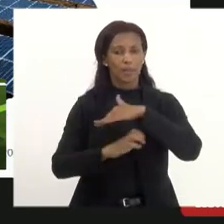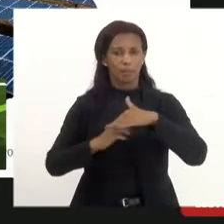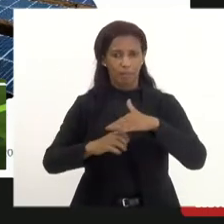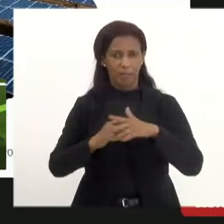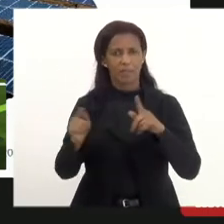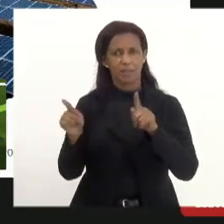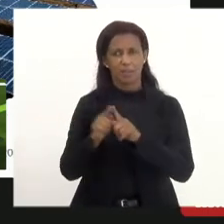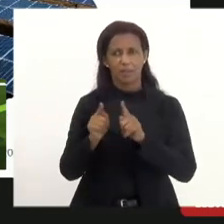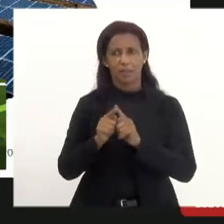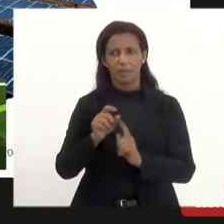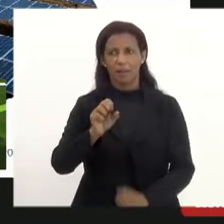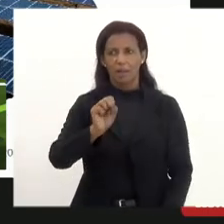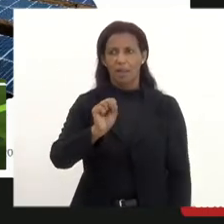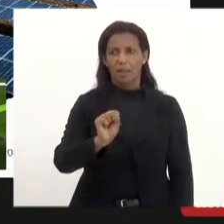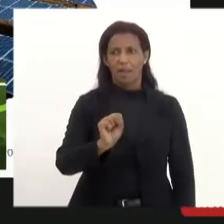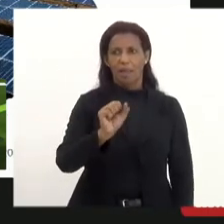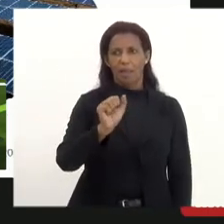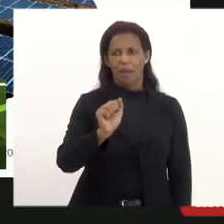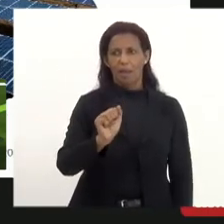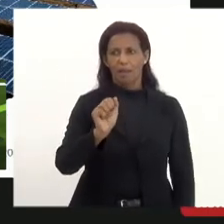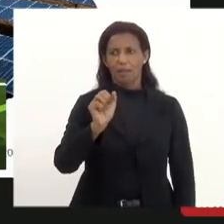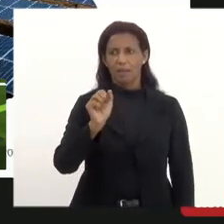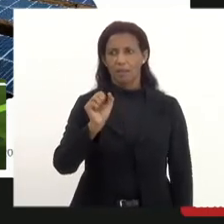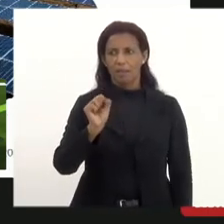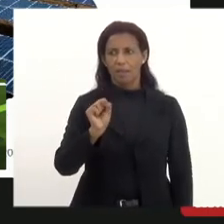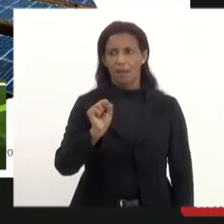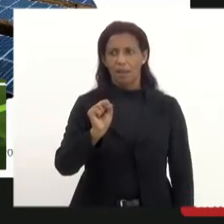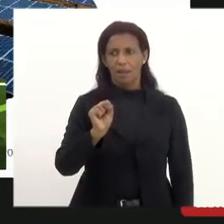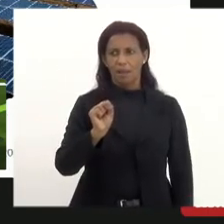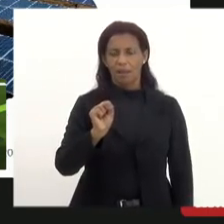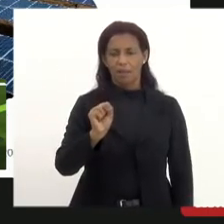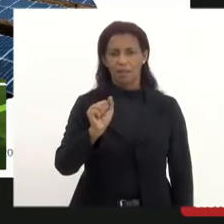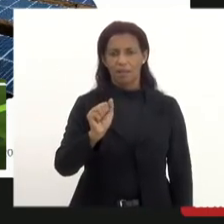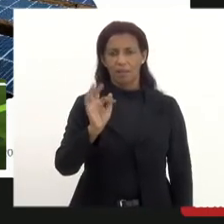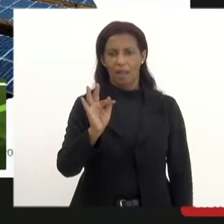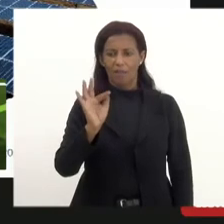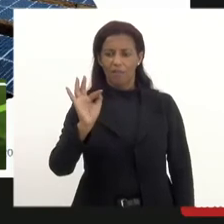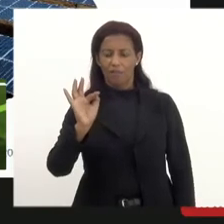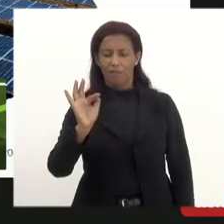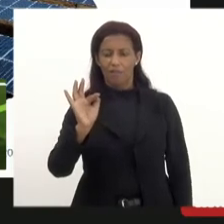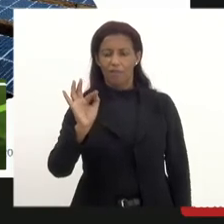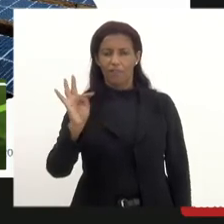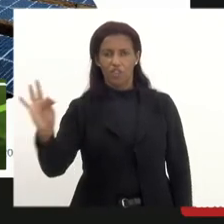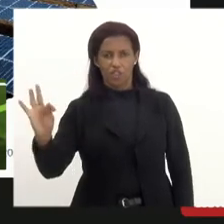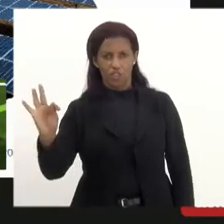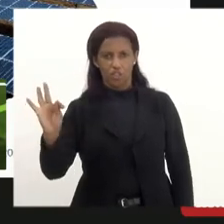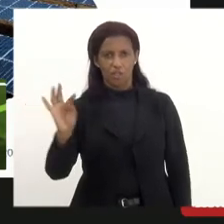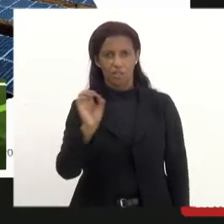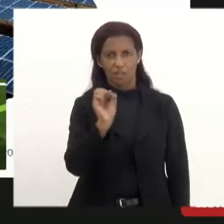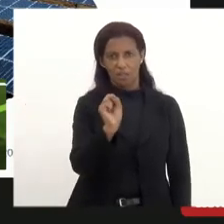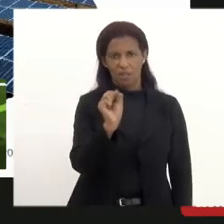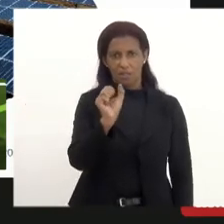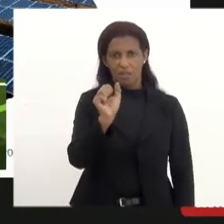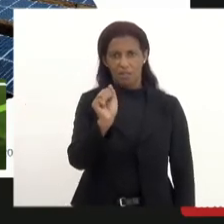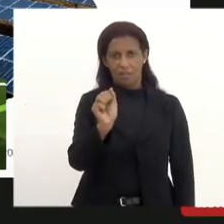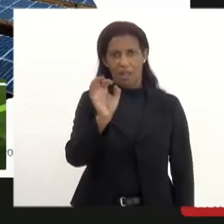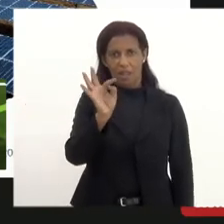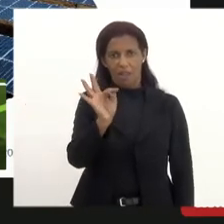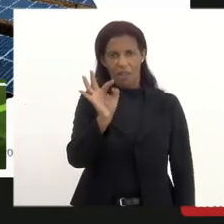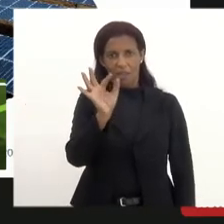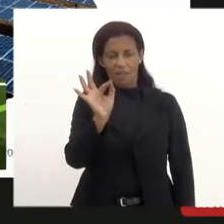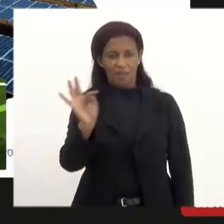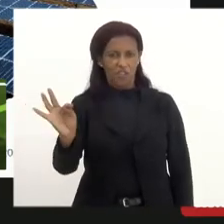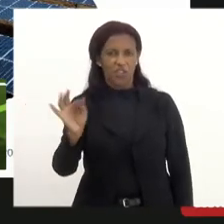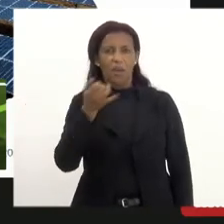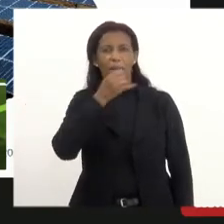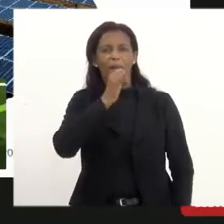segmento mesmo, que é a Saft Baterias. A Saft é uma empresa da Total Energy que produz